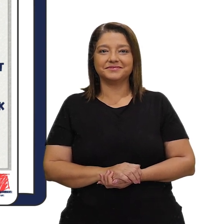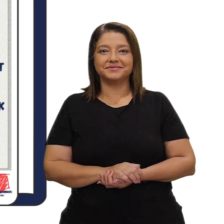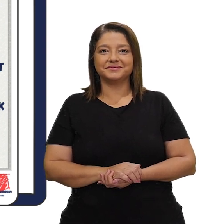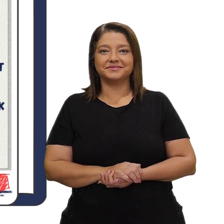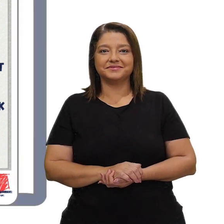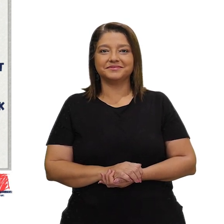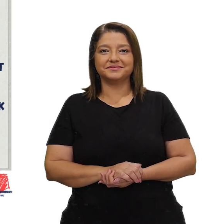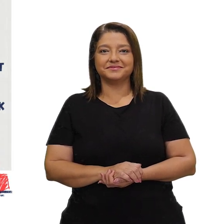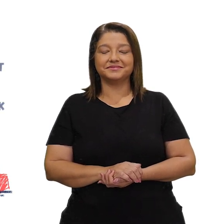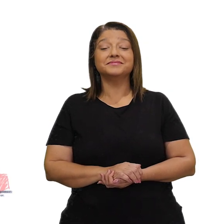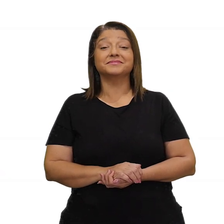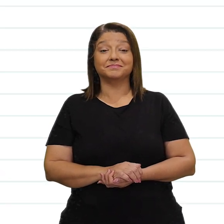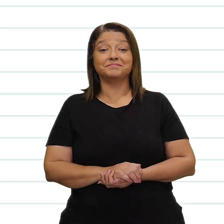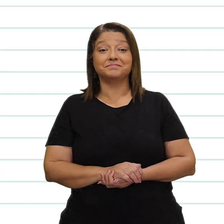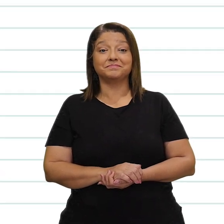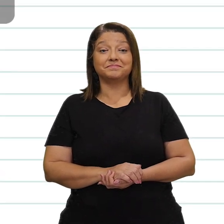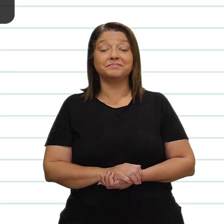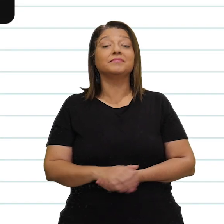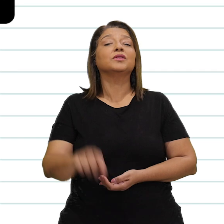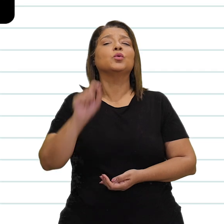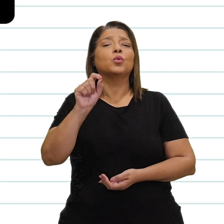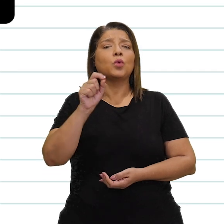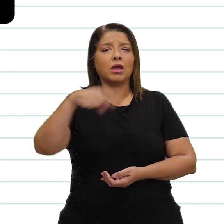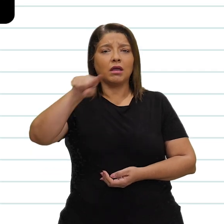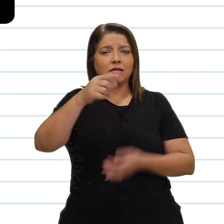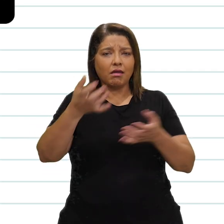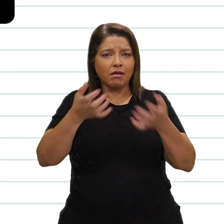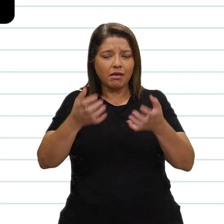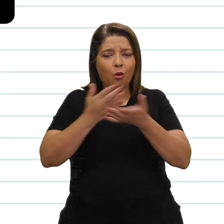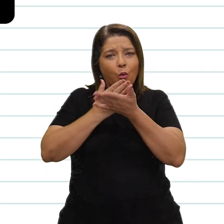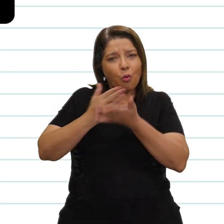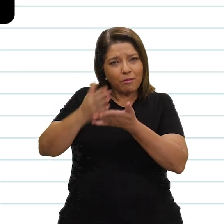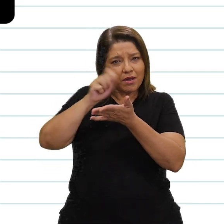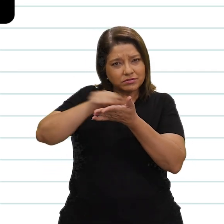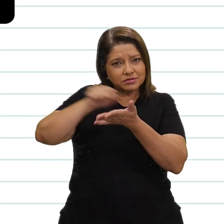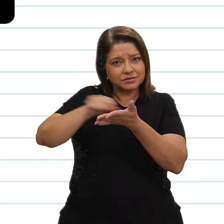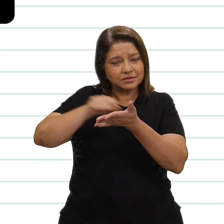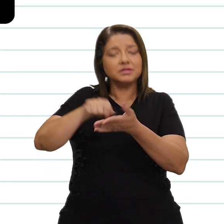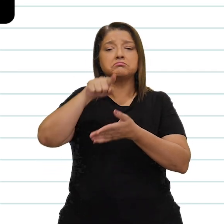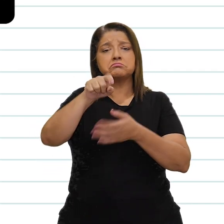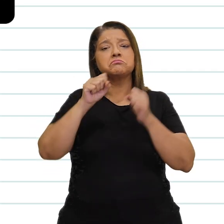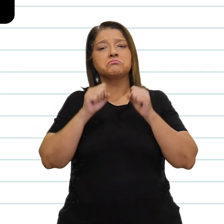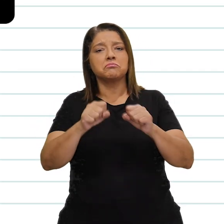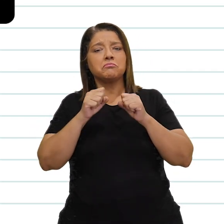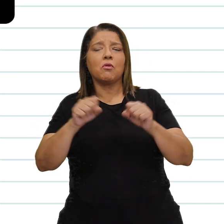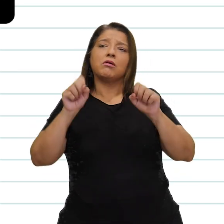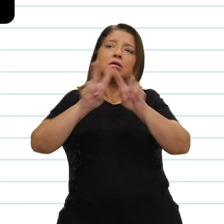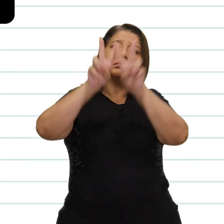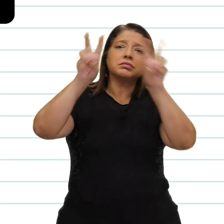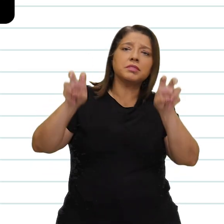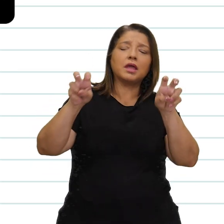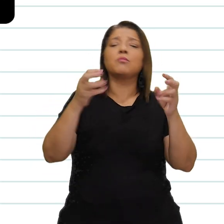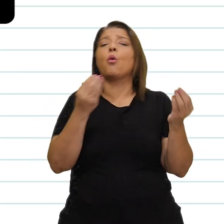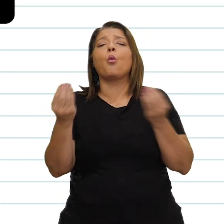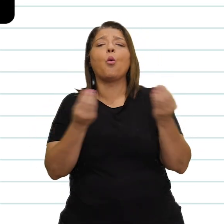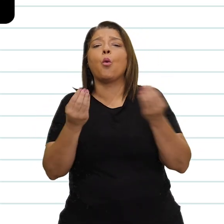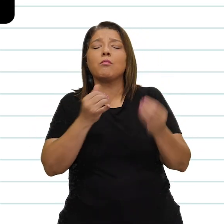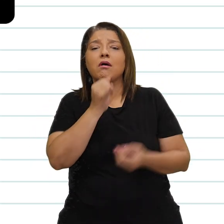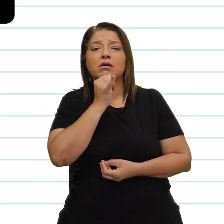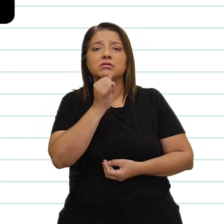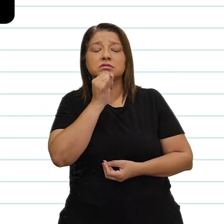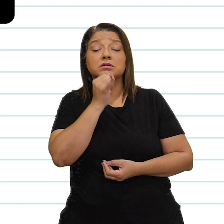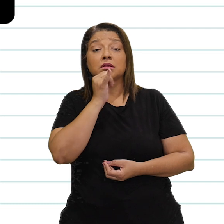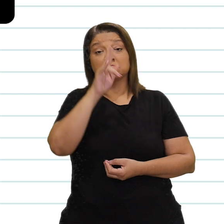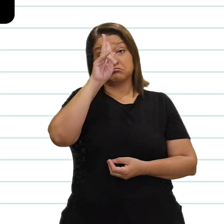Rowland. Caso queira iniciar a escrita de um diário, você pode optar por temas específicos como